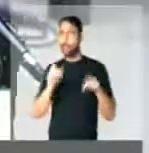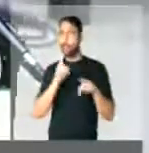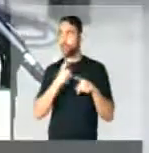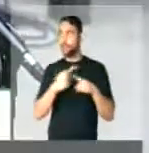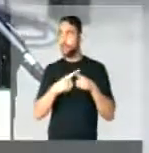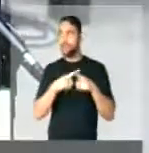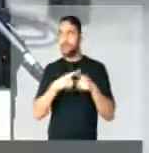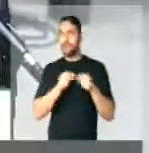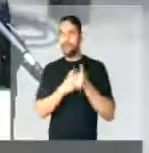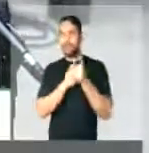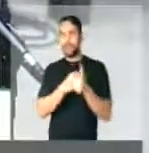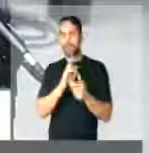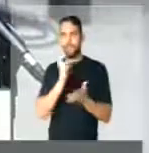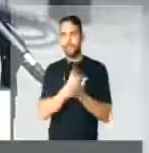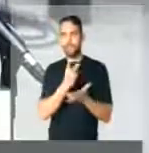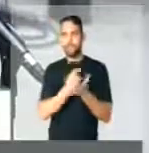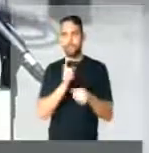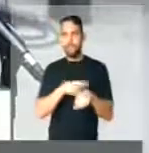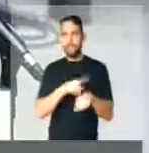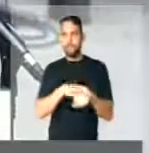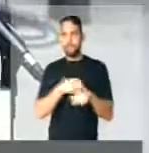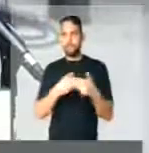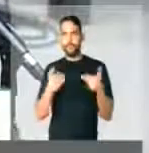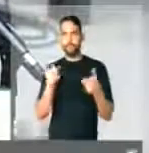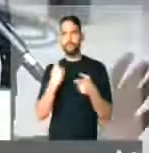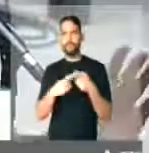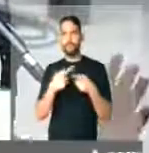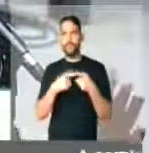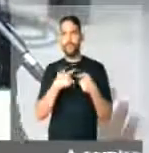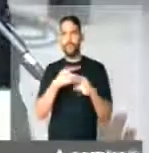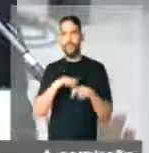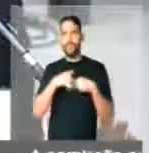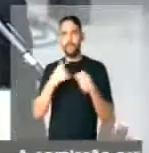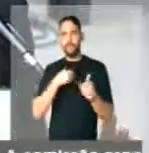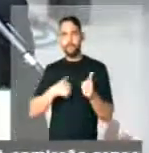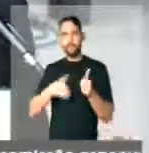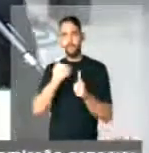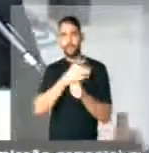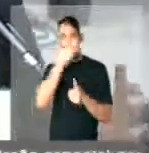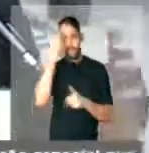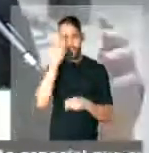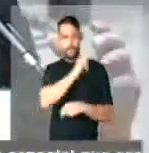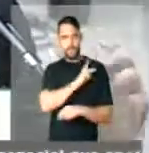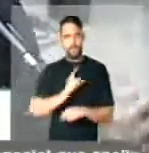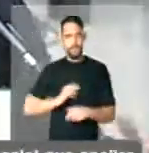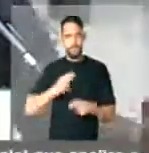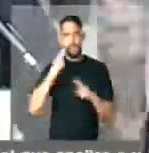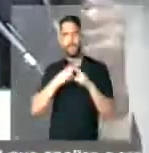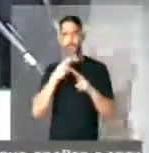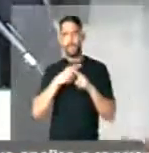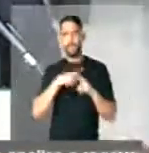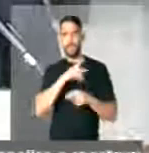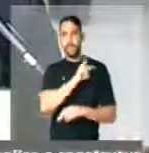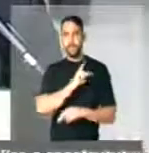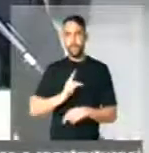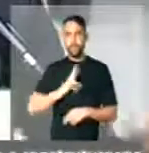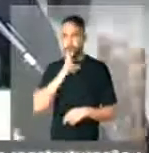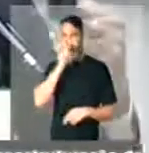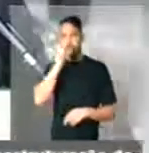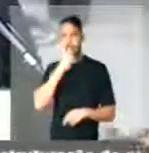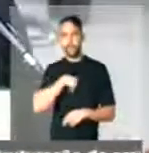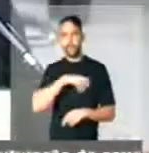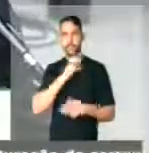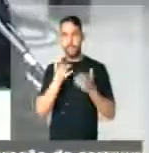Econômica também seguirá os prazos e as determinações. Tenho absoluta convicção que o presidente da Caixa quer que o programa se fortaleça, que